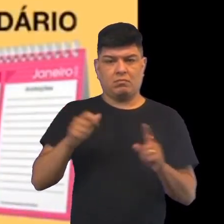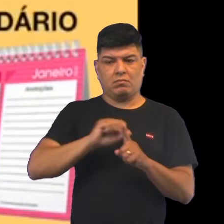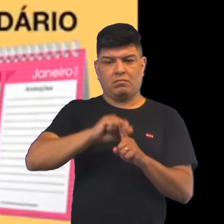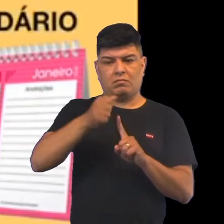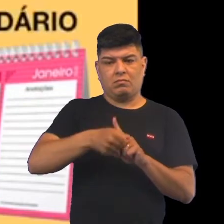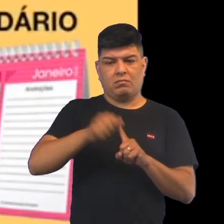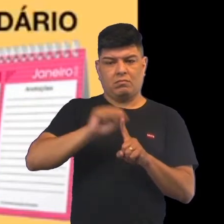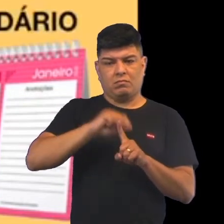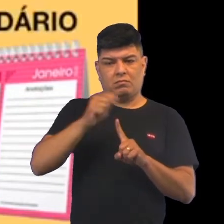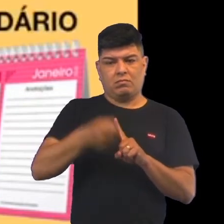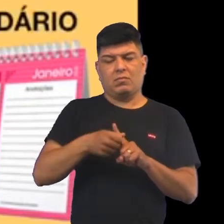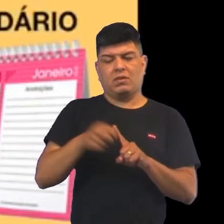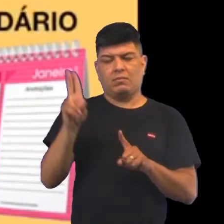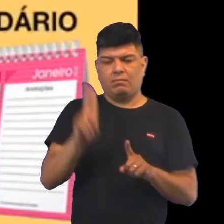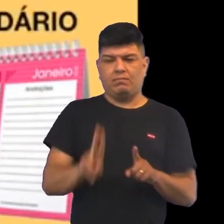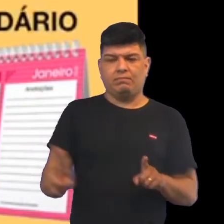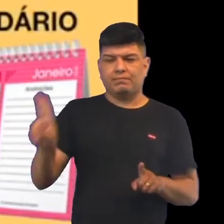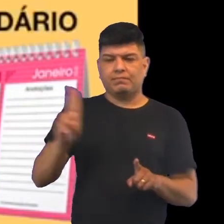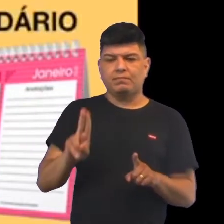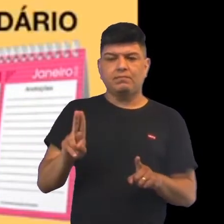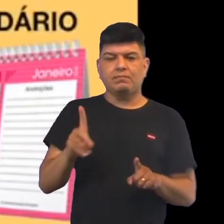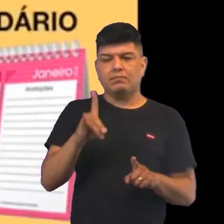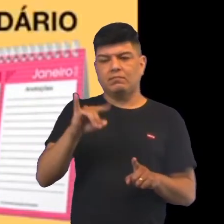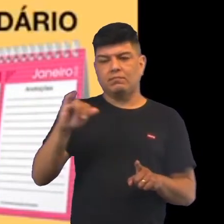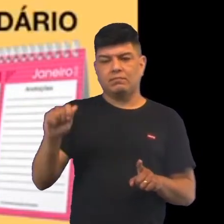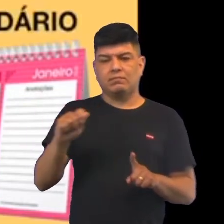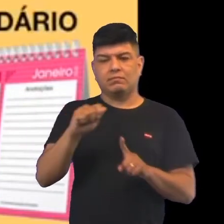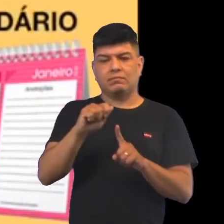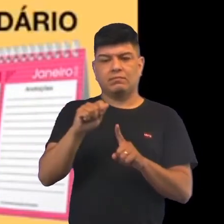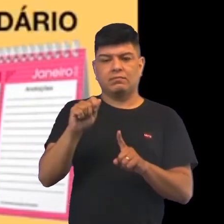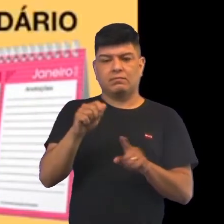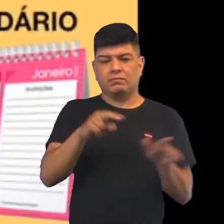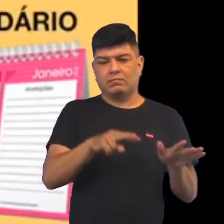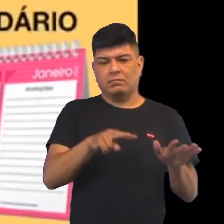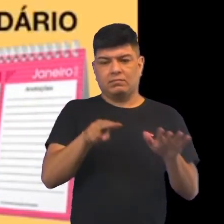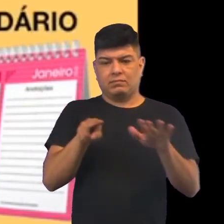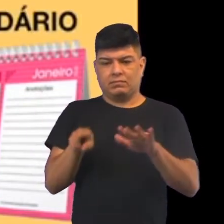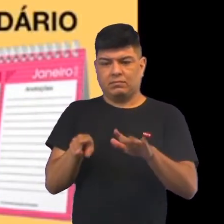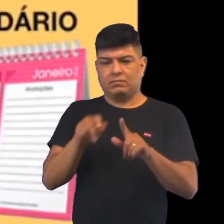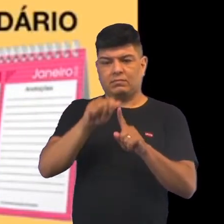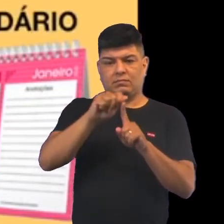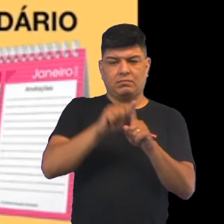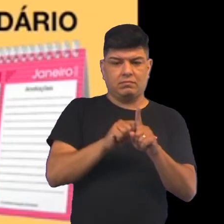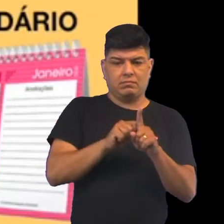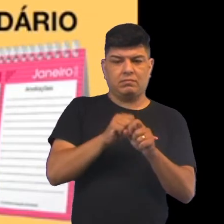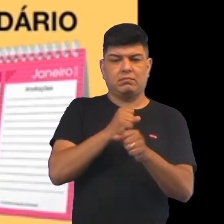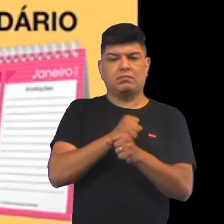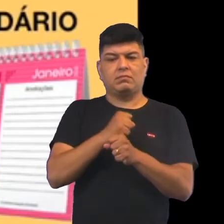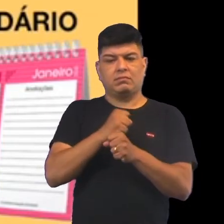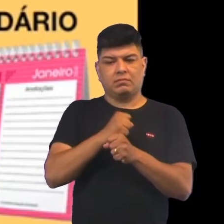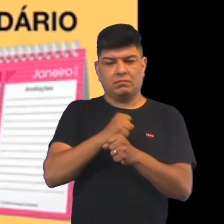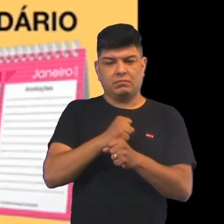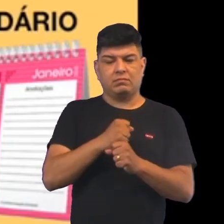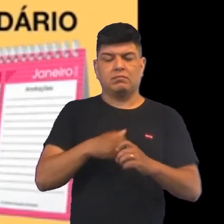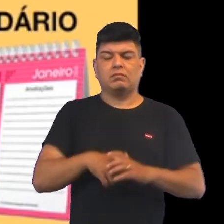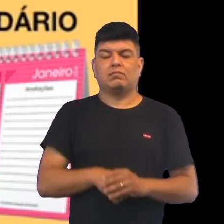Calendário, utilizado para medir dias, semanas, meses e